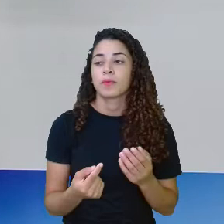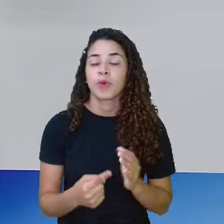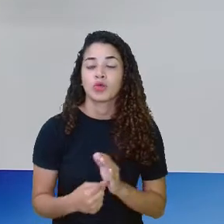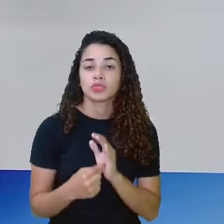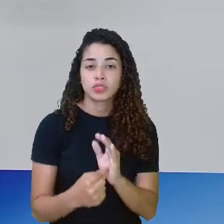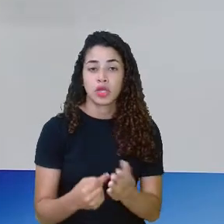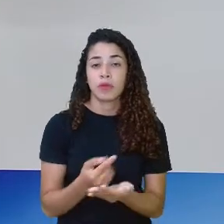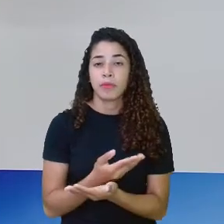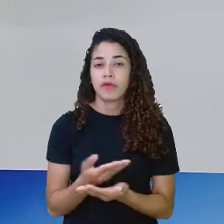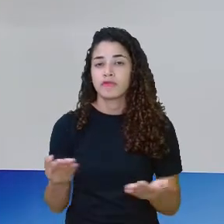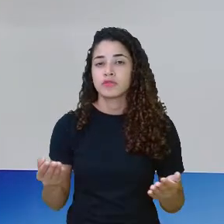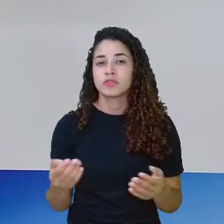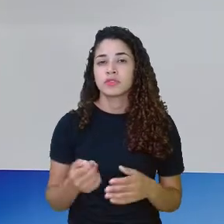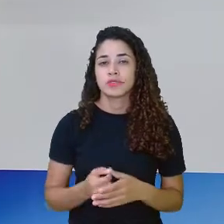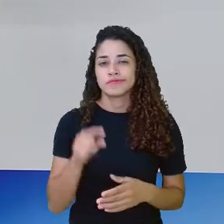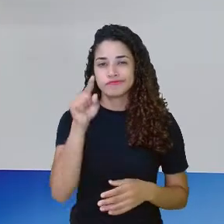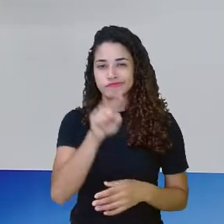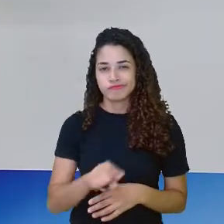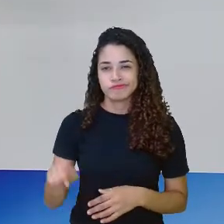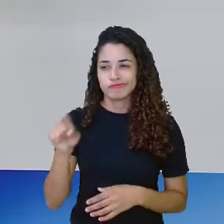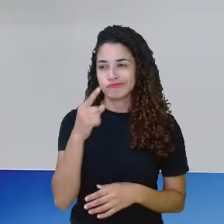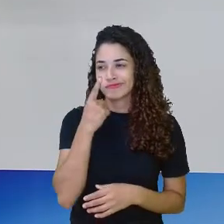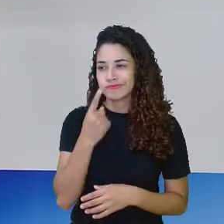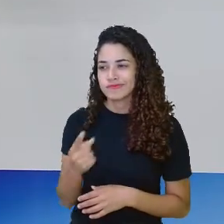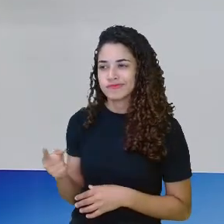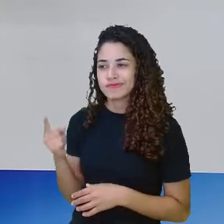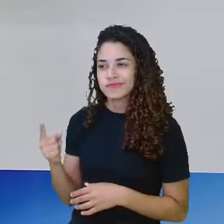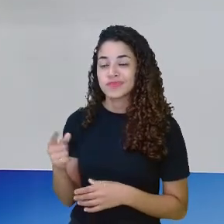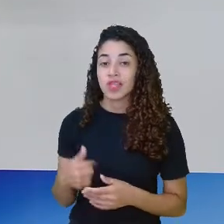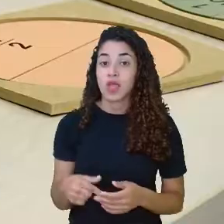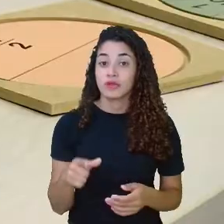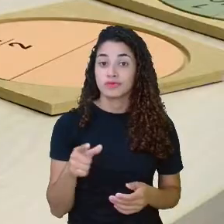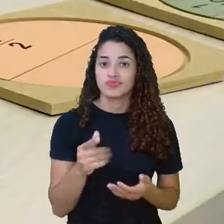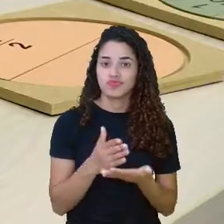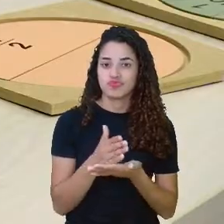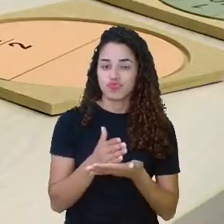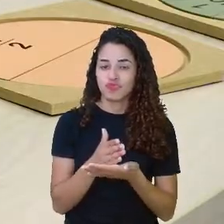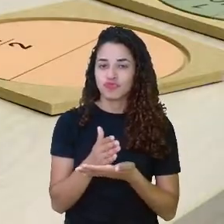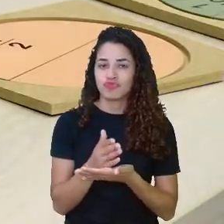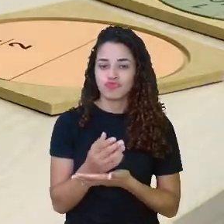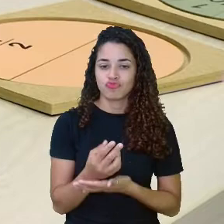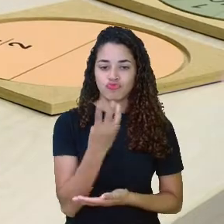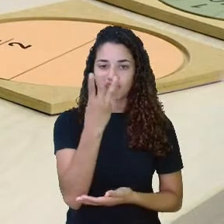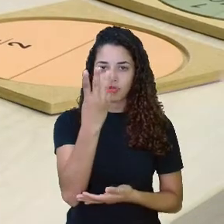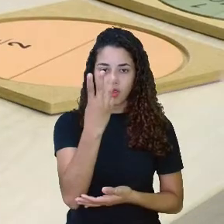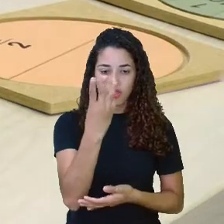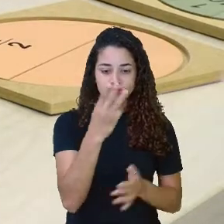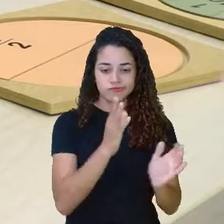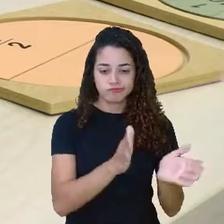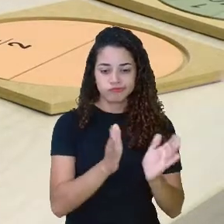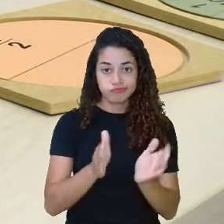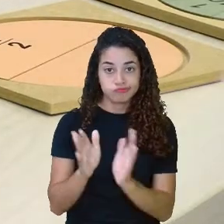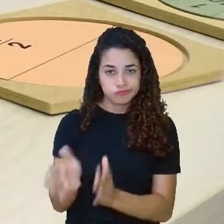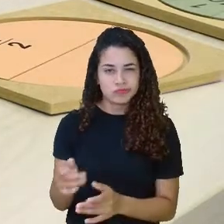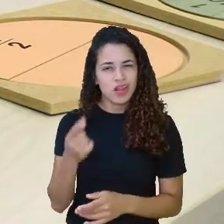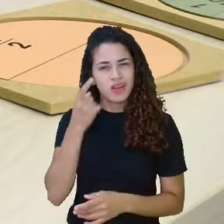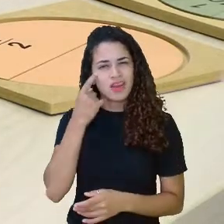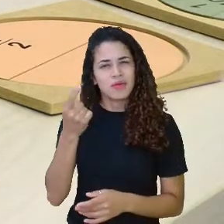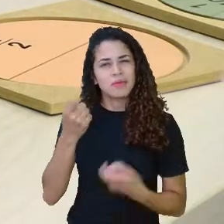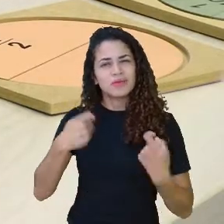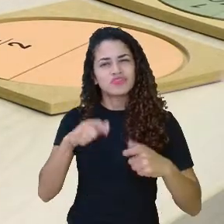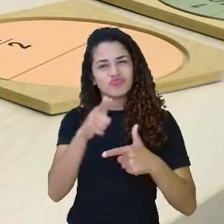disco de fração, que eu já mostrei aqui, ó, ele está dividido em 3 partes. Eu não tenho que dividir essa quantidade em 3